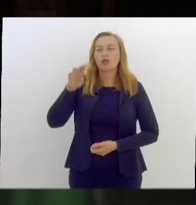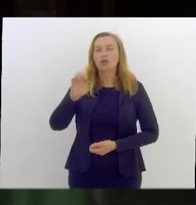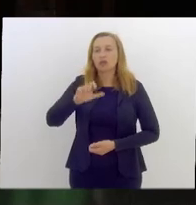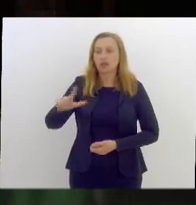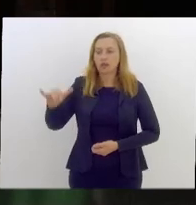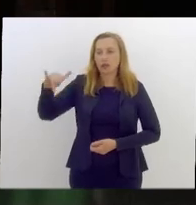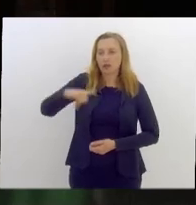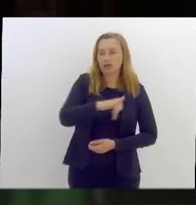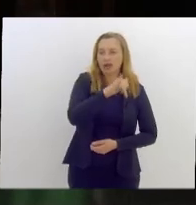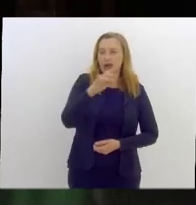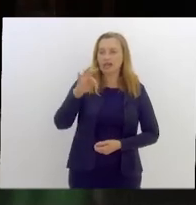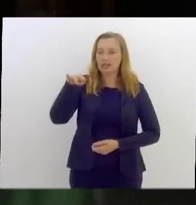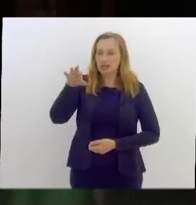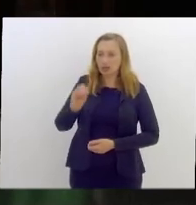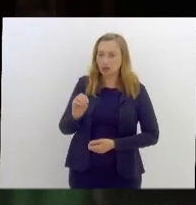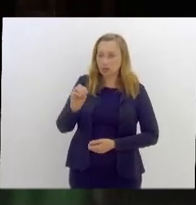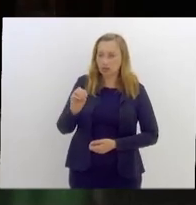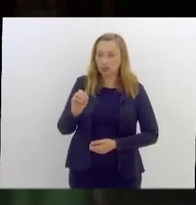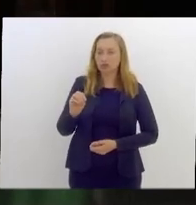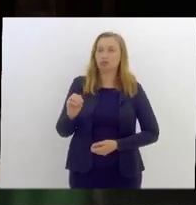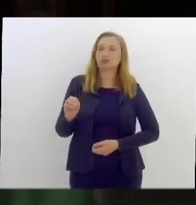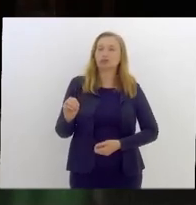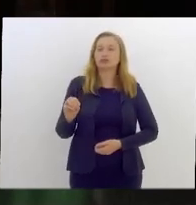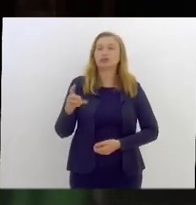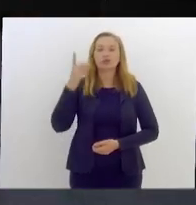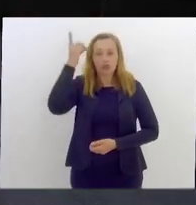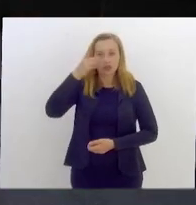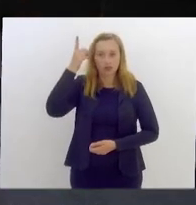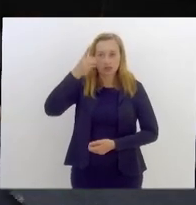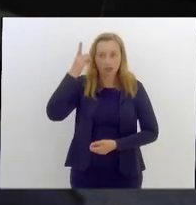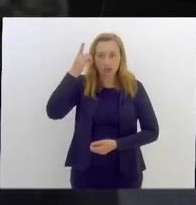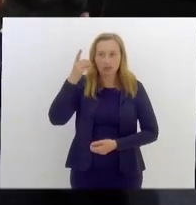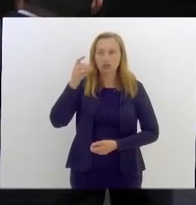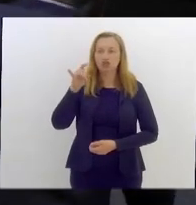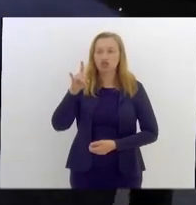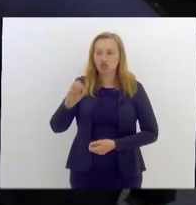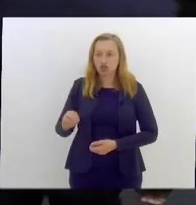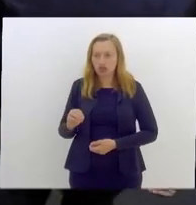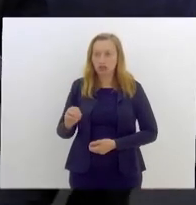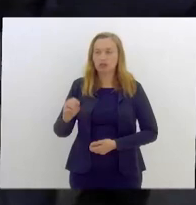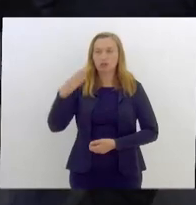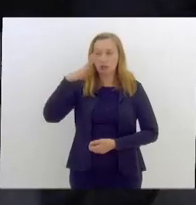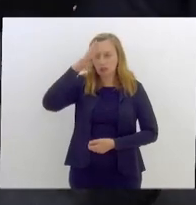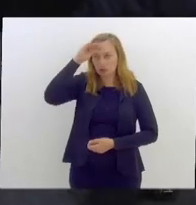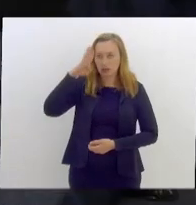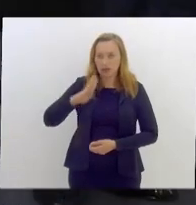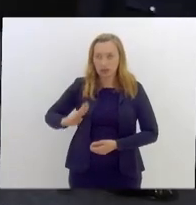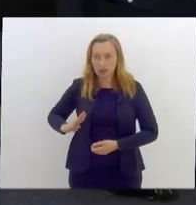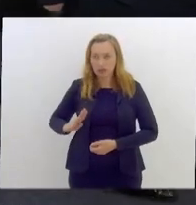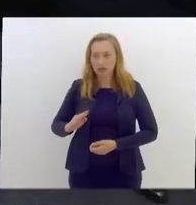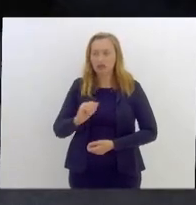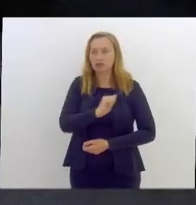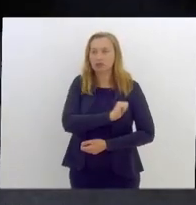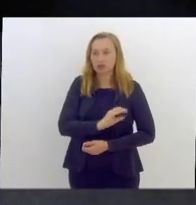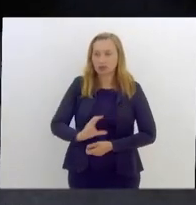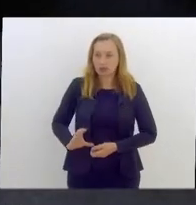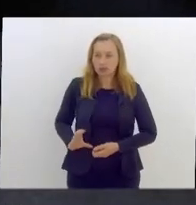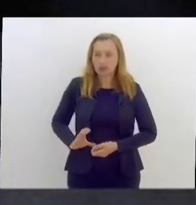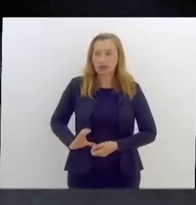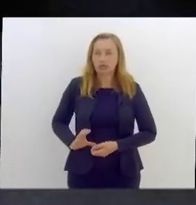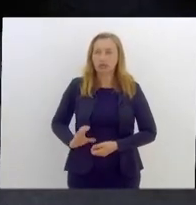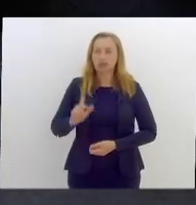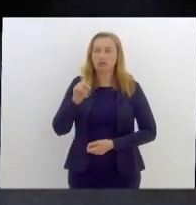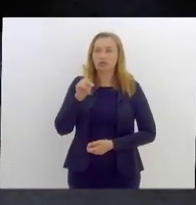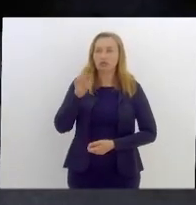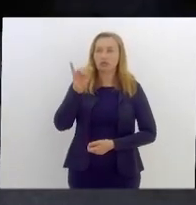Alessandro Barbosa Arraes de Oliveira, deputados Marcelo Dino, Alana Passos, André Siciliano e